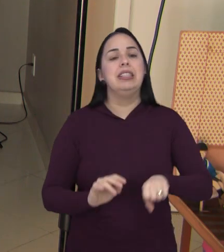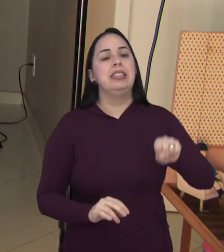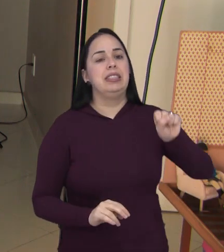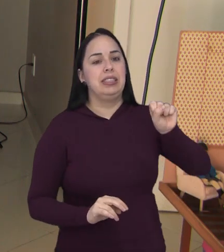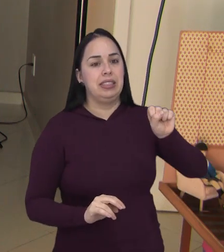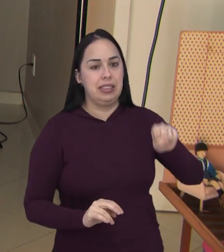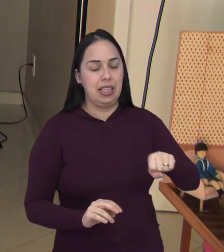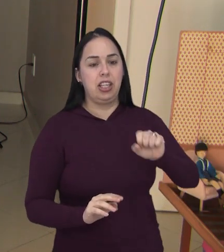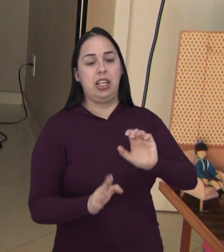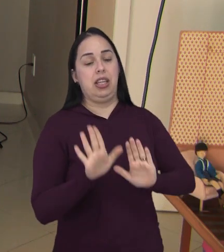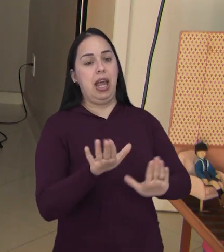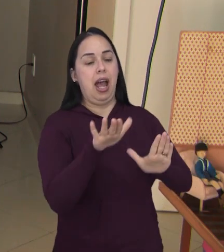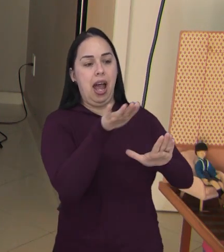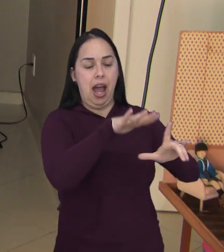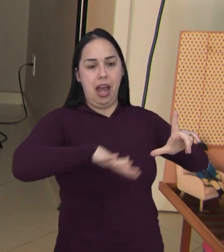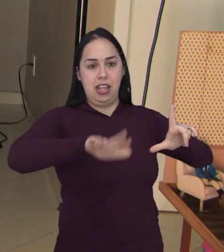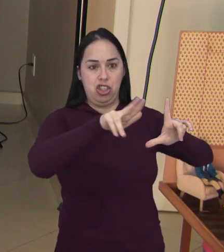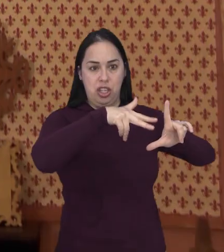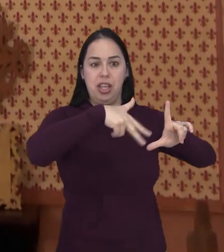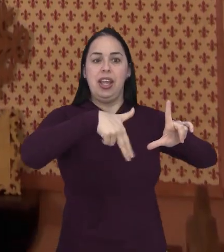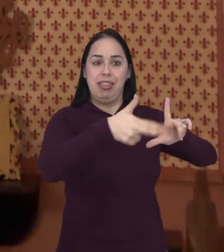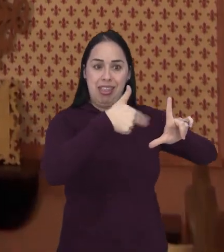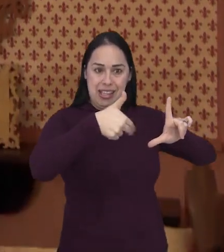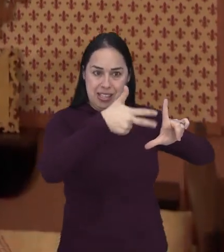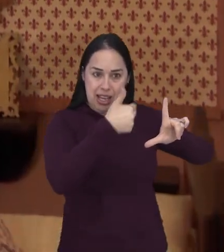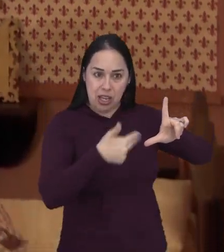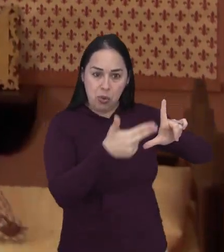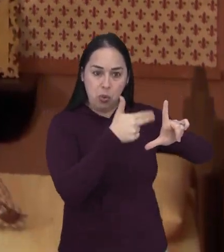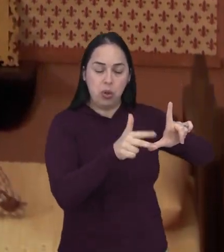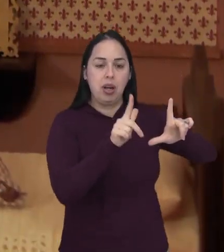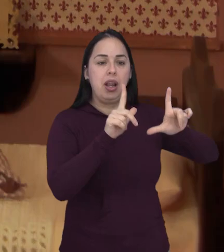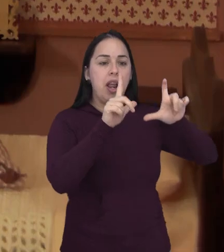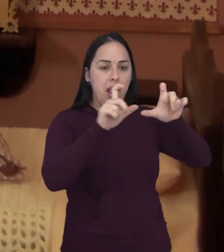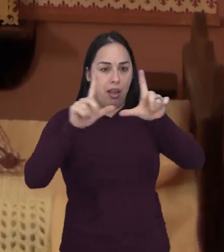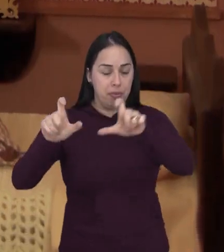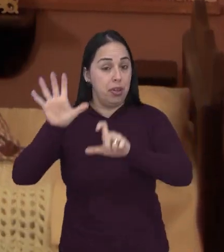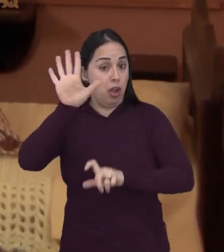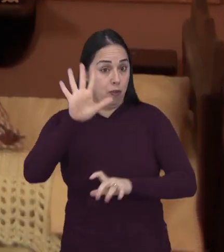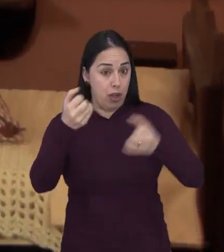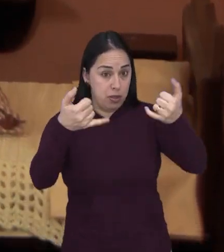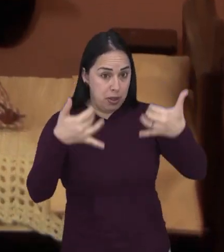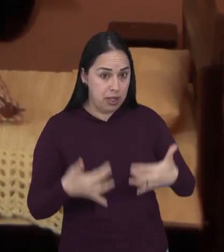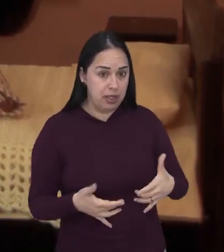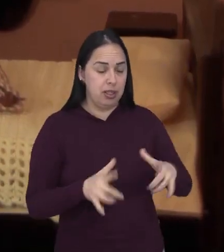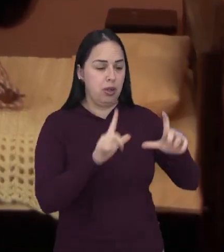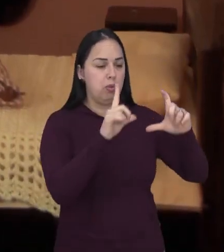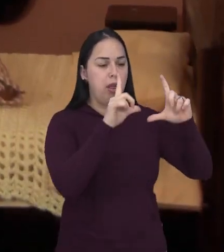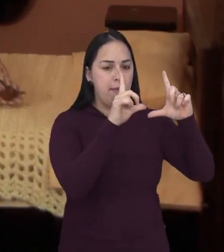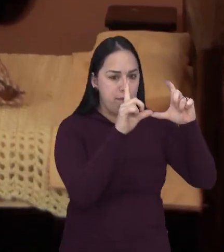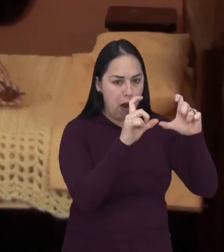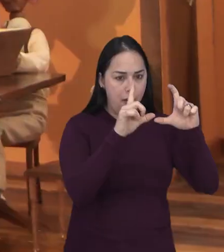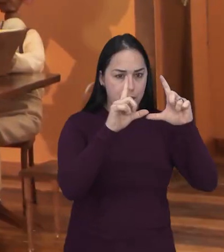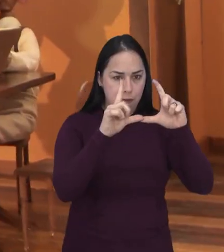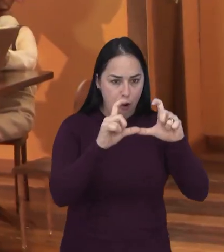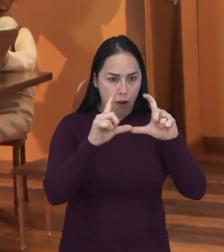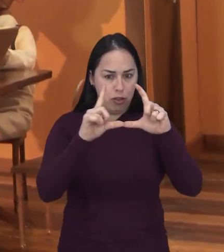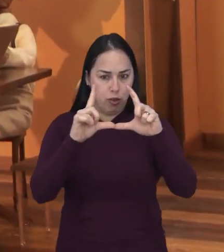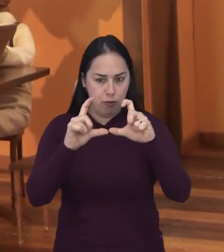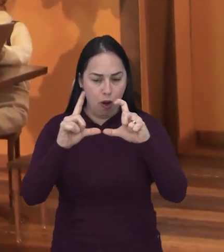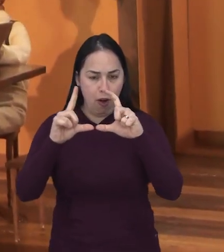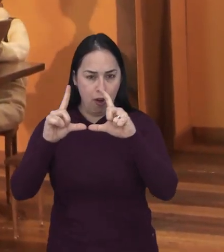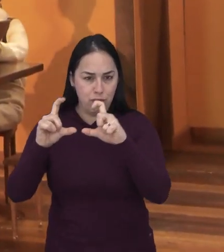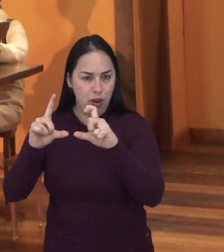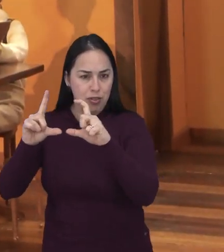em animação a gente só trabalha com stop motion. Stop motion, para quem não sabe, também é chamado de quadro a quadro. É uma arte